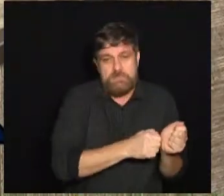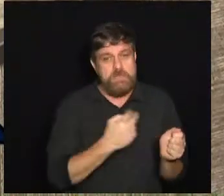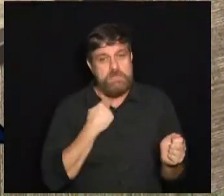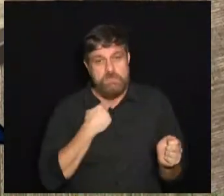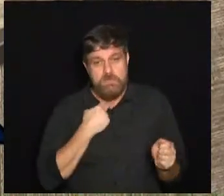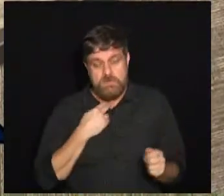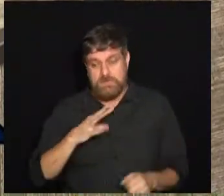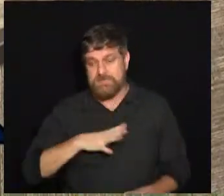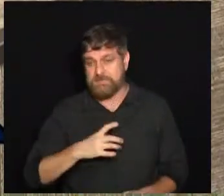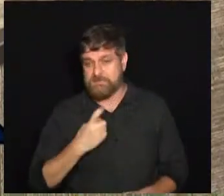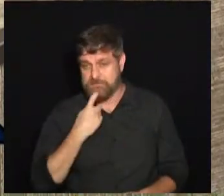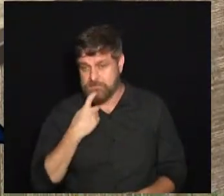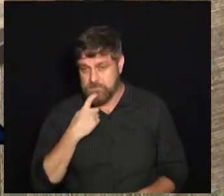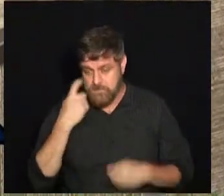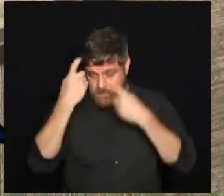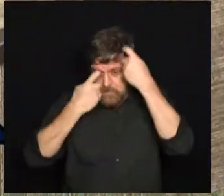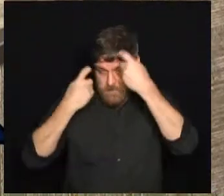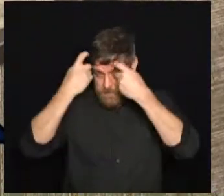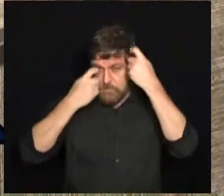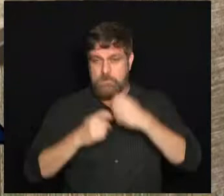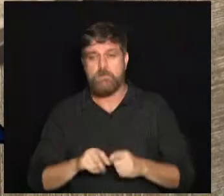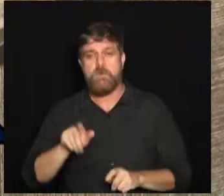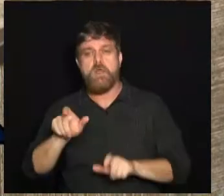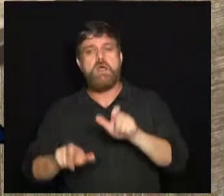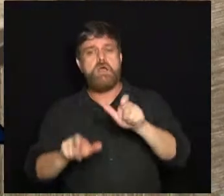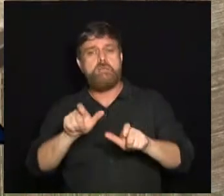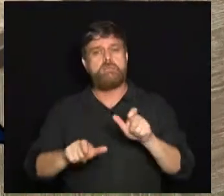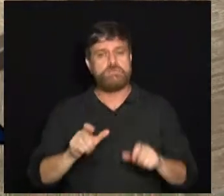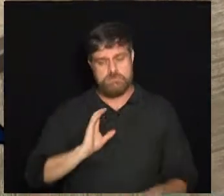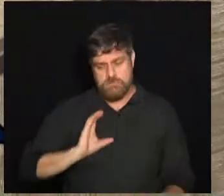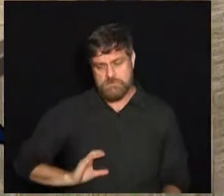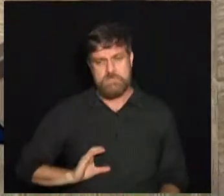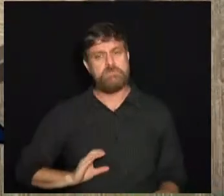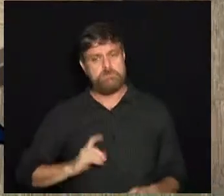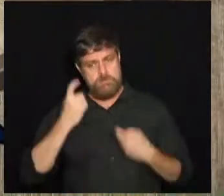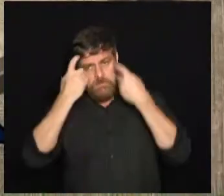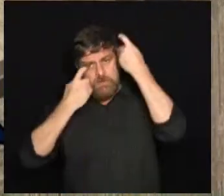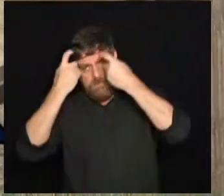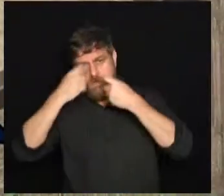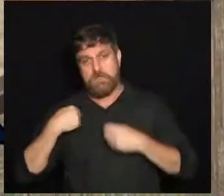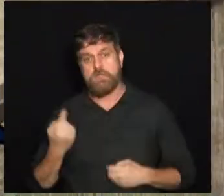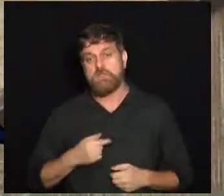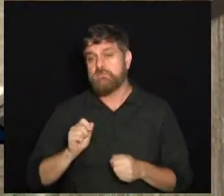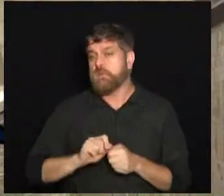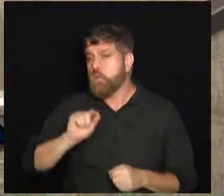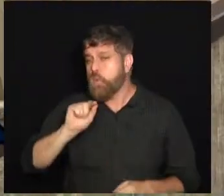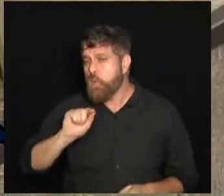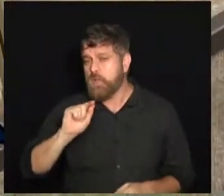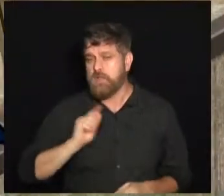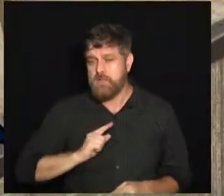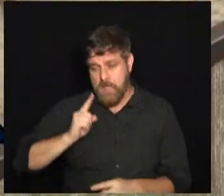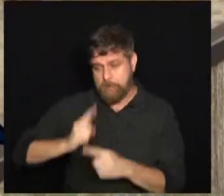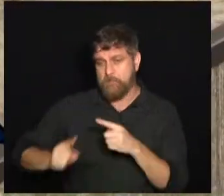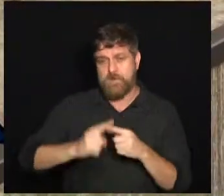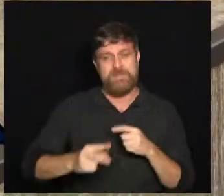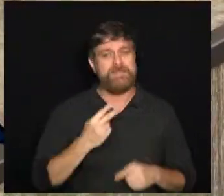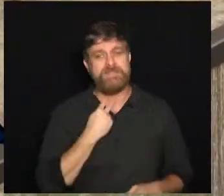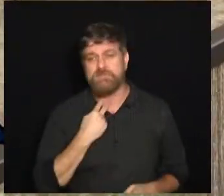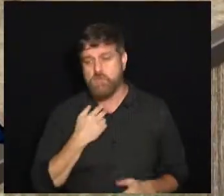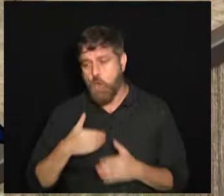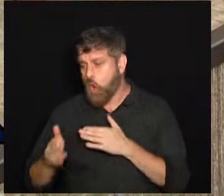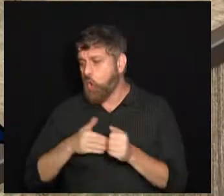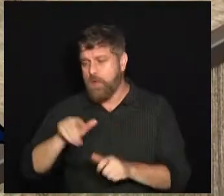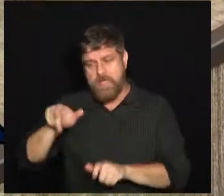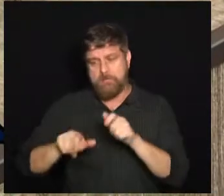cidade está preocupada, os moradores da cidade, os munícipes estão preocupados. E o que nós fizemos é o seguinte, nós proibimos a entrada de quem quer que